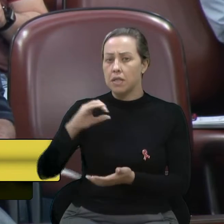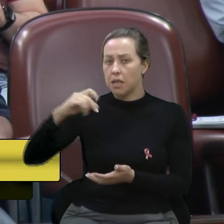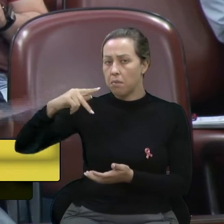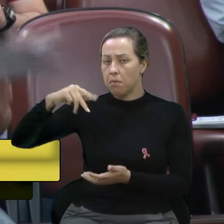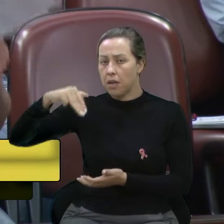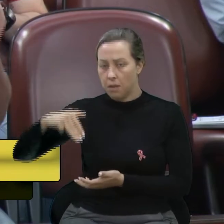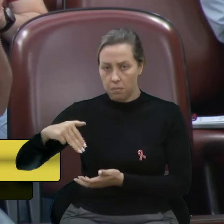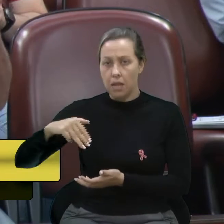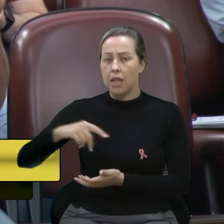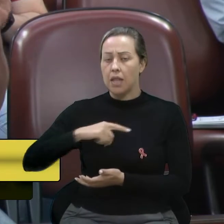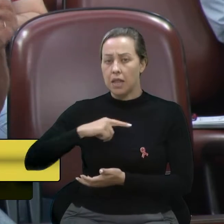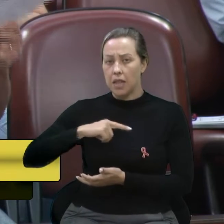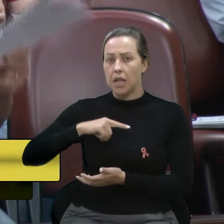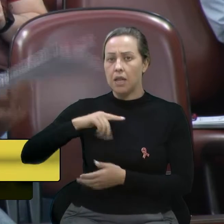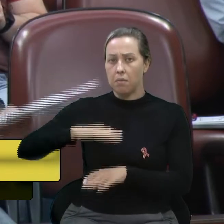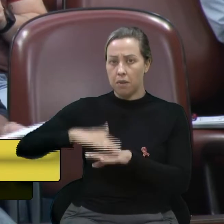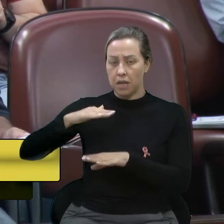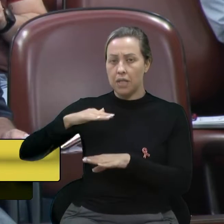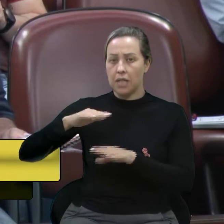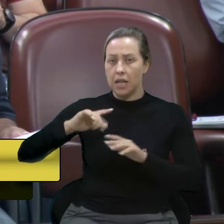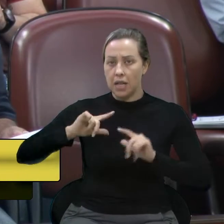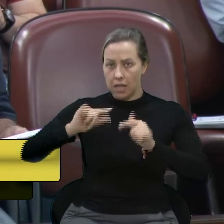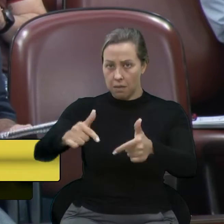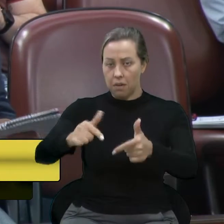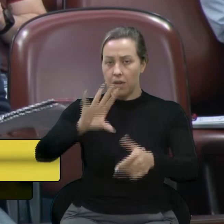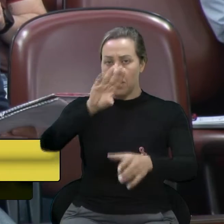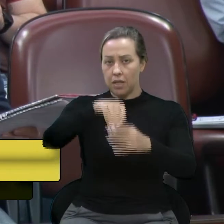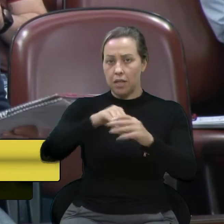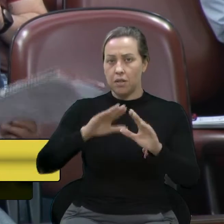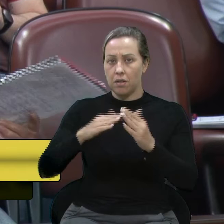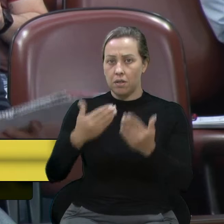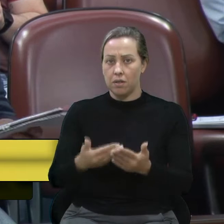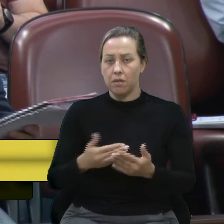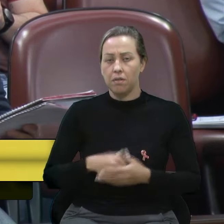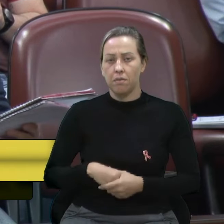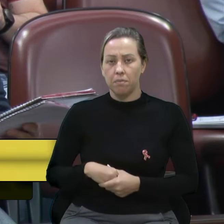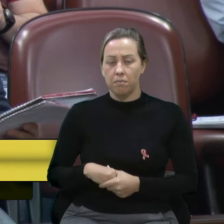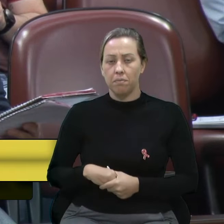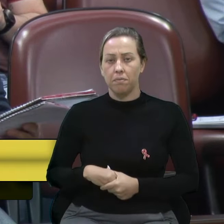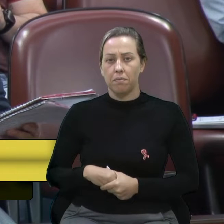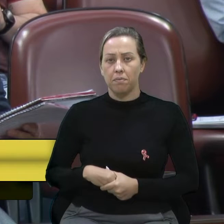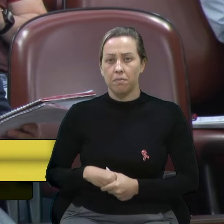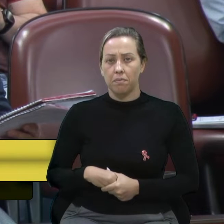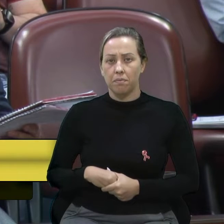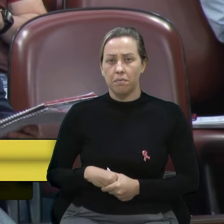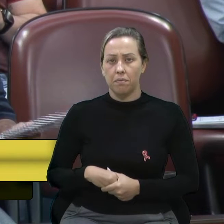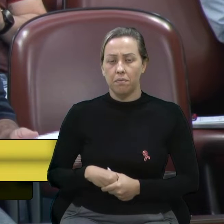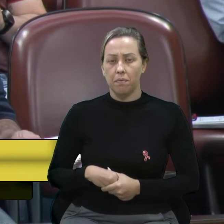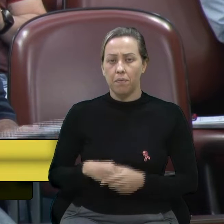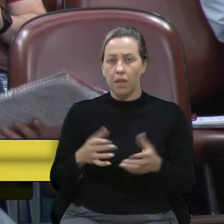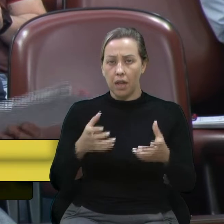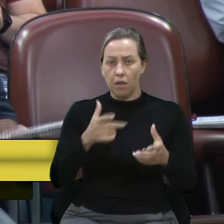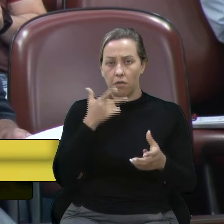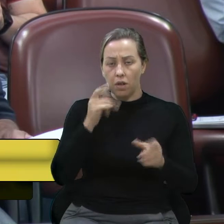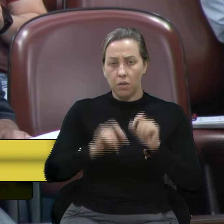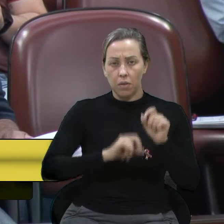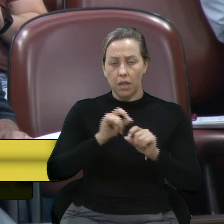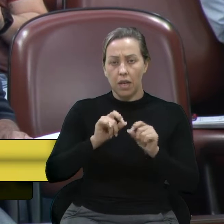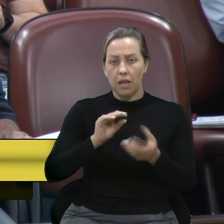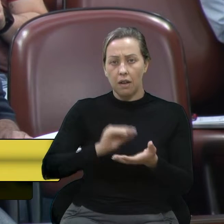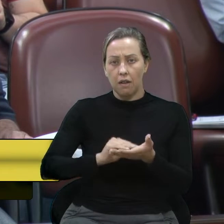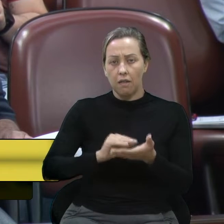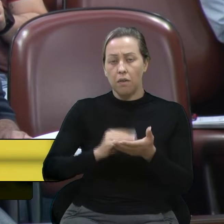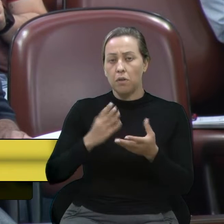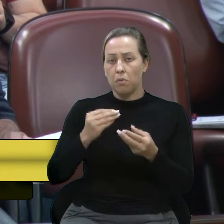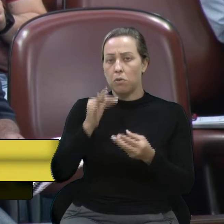tem que ter mais ação dentro das escolas. E quero dizer o seguinte, ainda falta muito